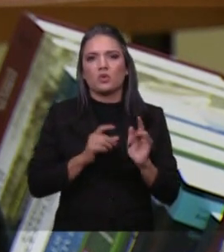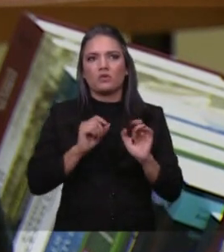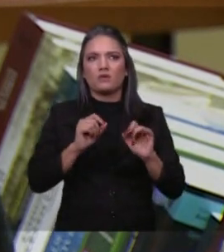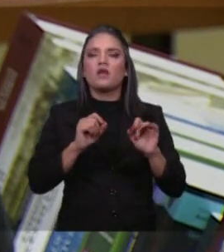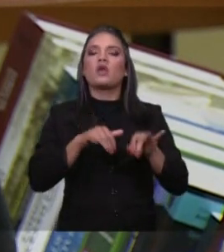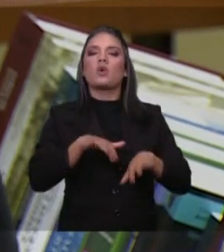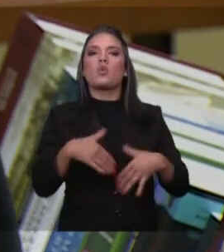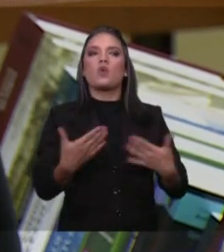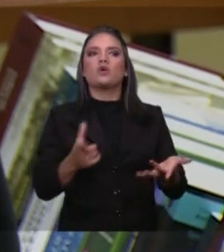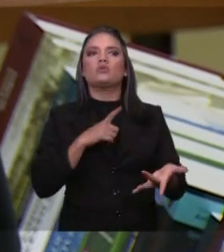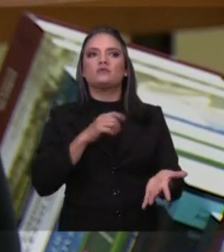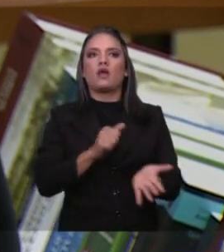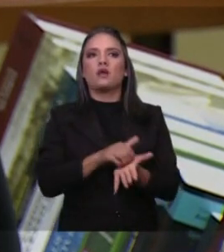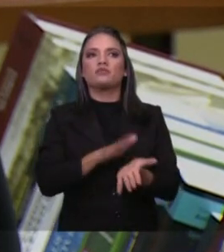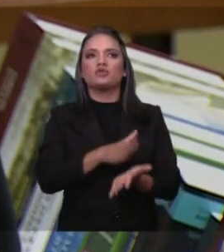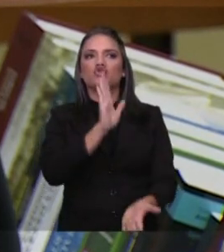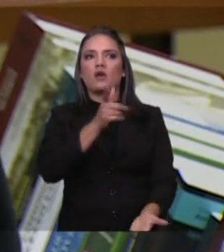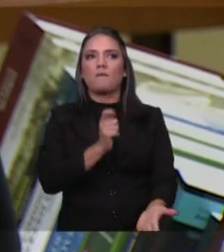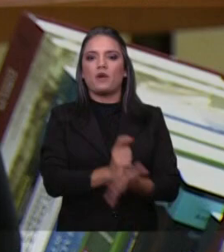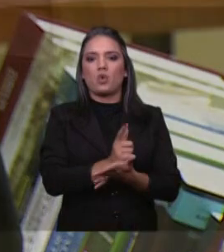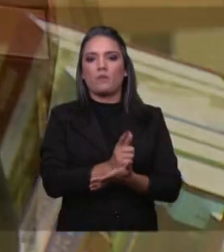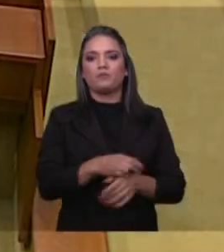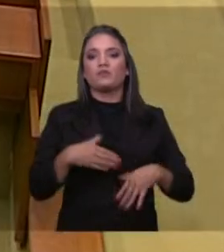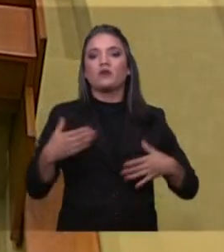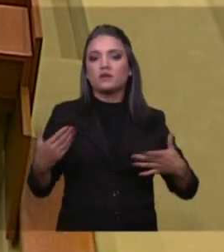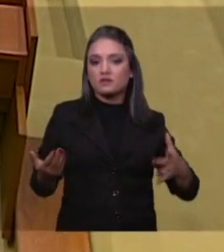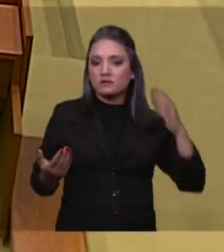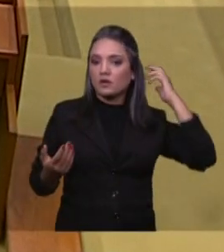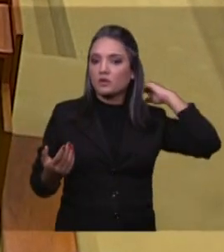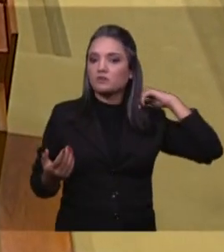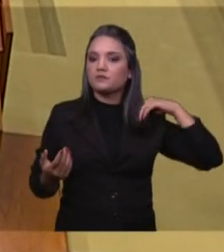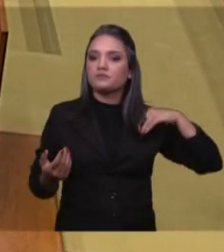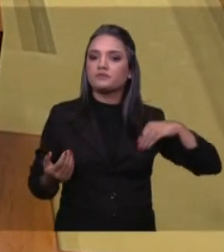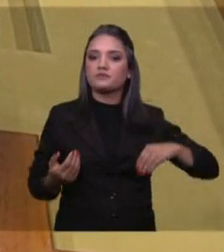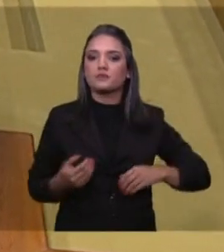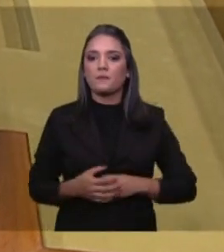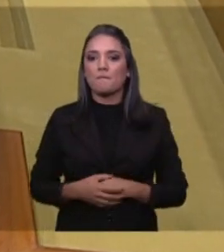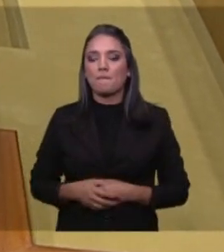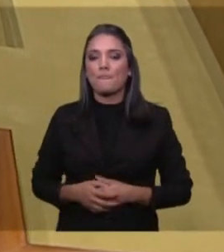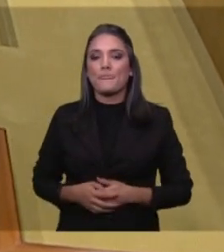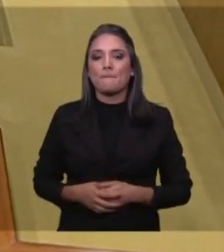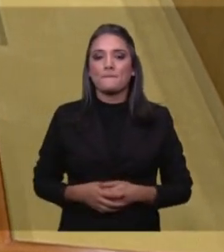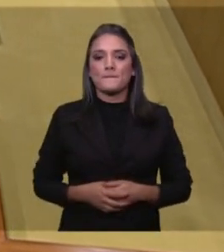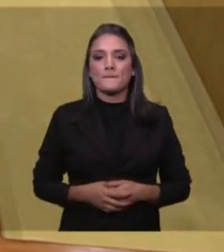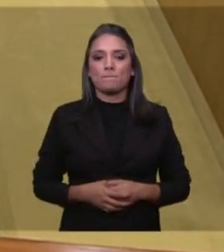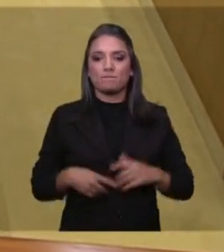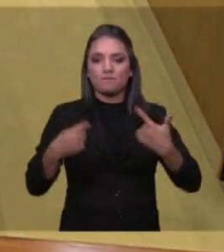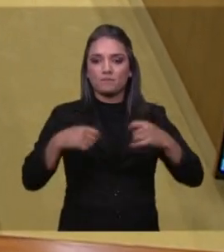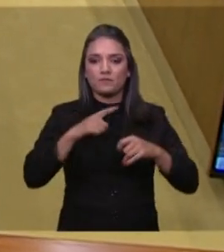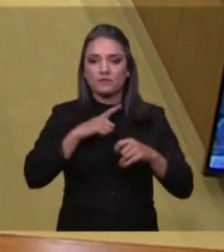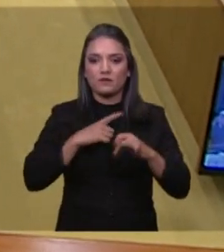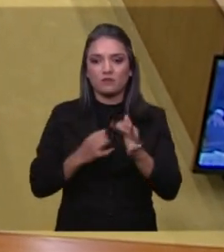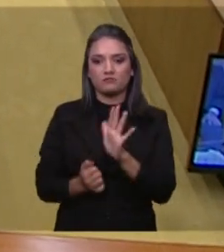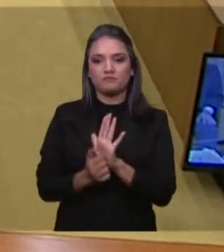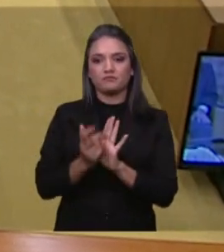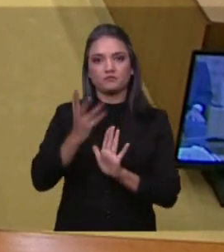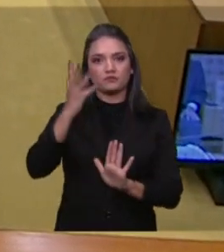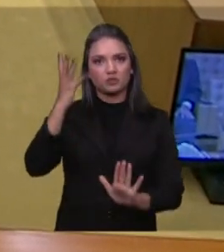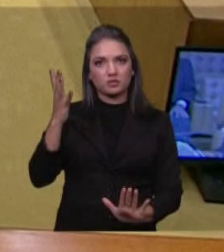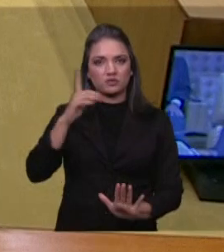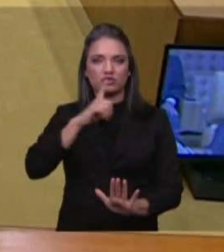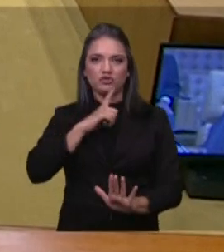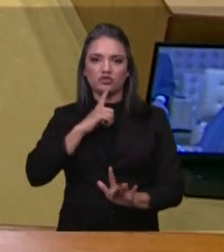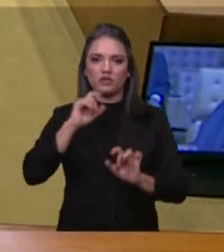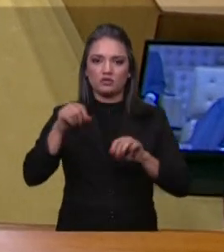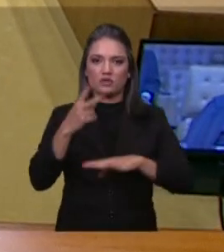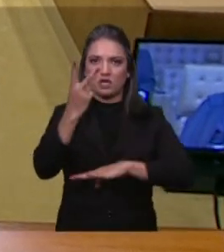pagas. A exigência de quórum qualificado, aqui que também vem uma questão formal. A exigência de quórum qualificado de